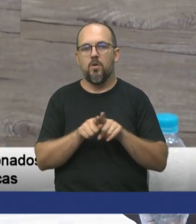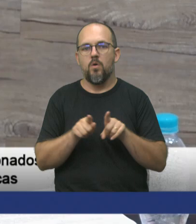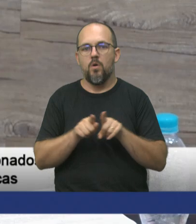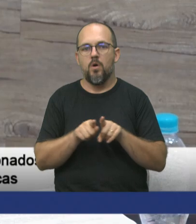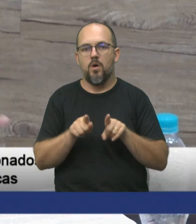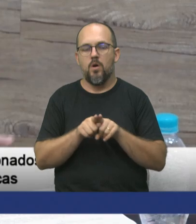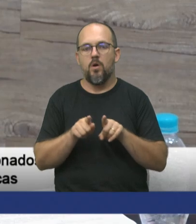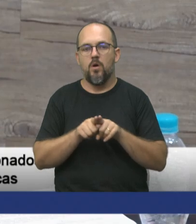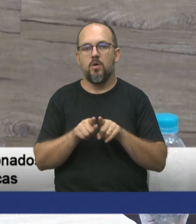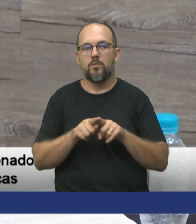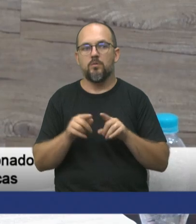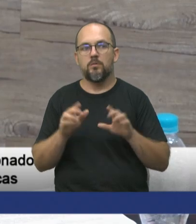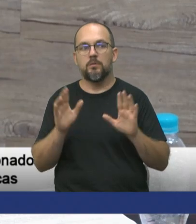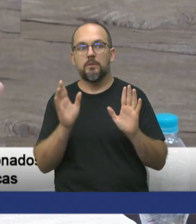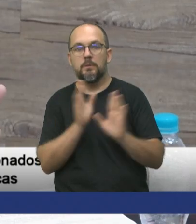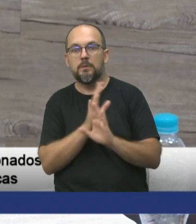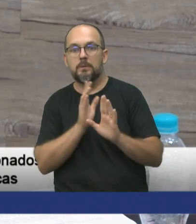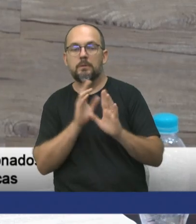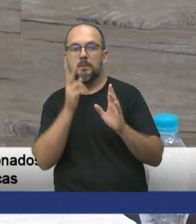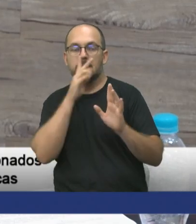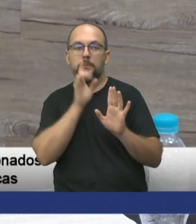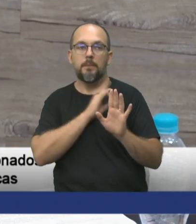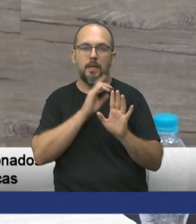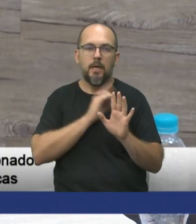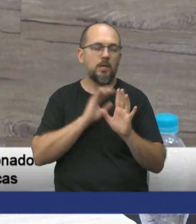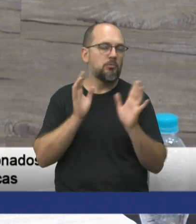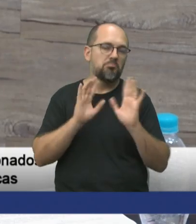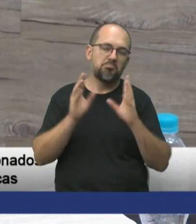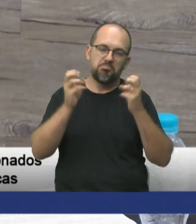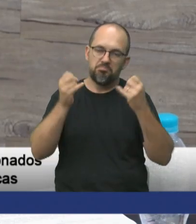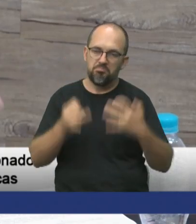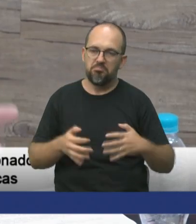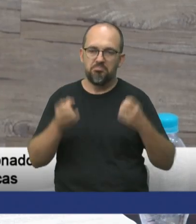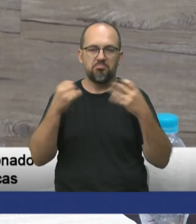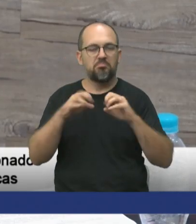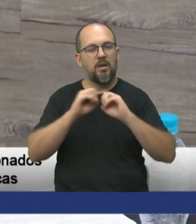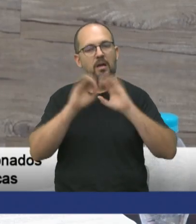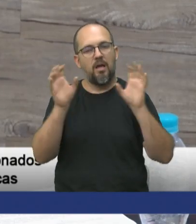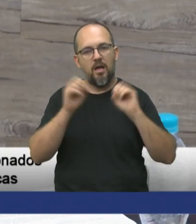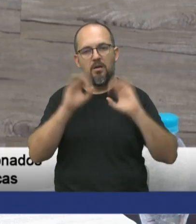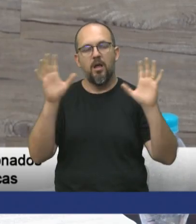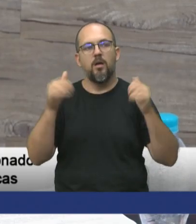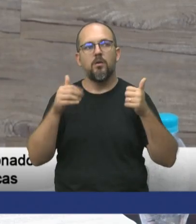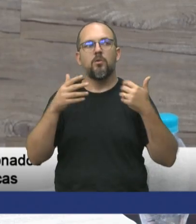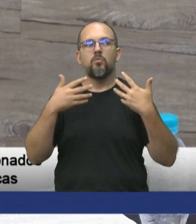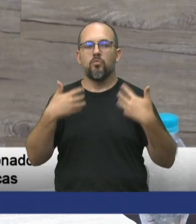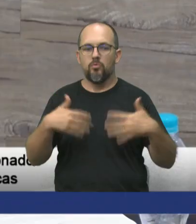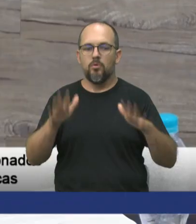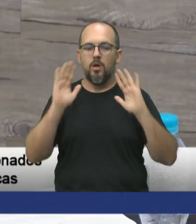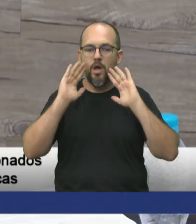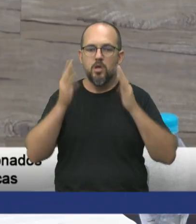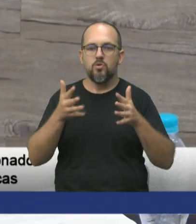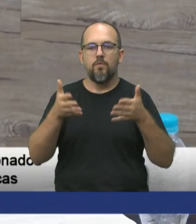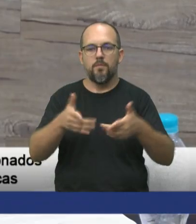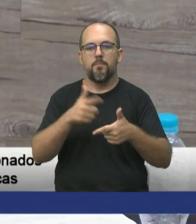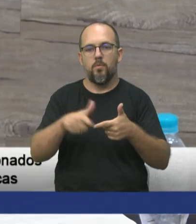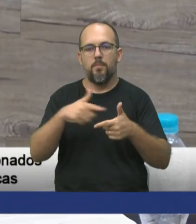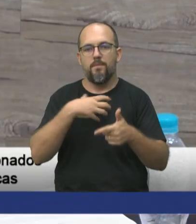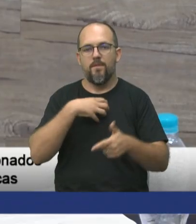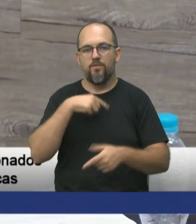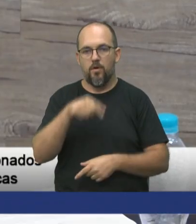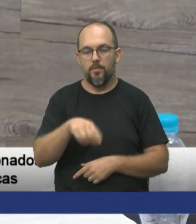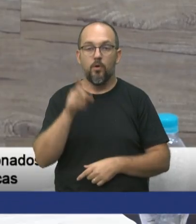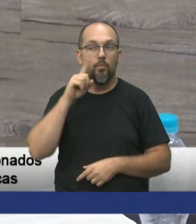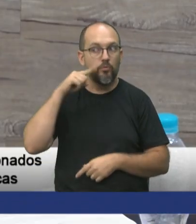os estigmas, os fantasmas, e aí a gente começa a lidar com os problemas da forma como eles têm que ser lidados. Um dia